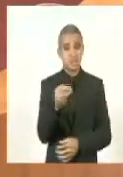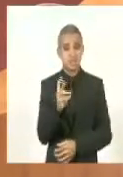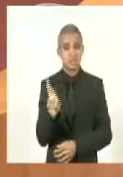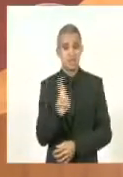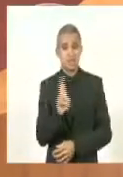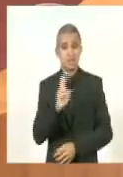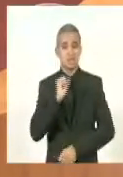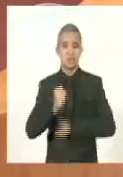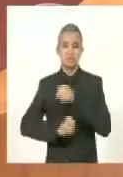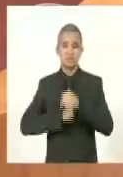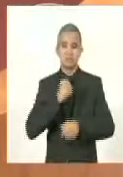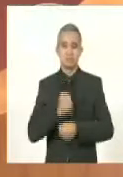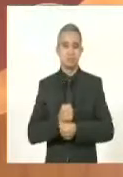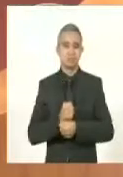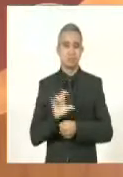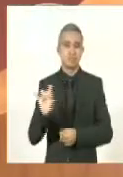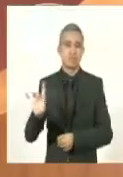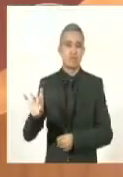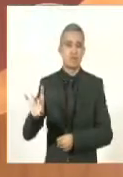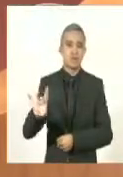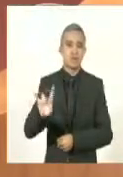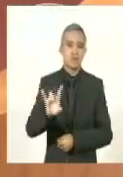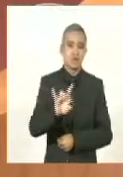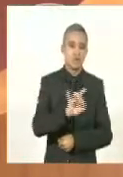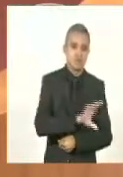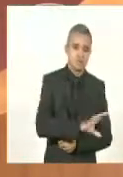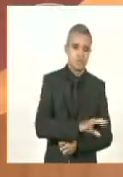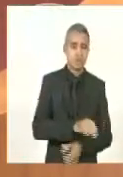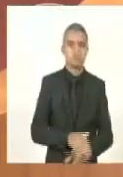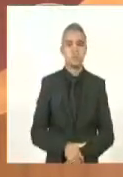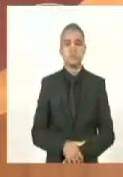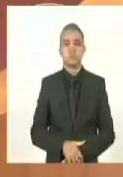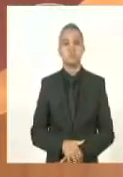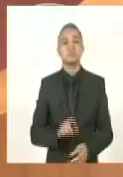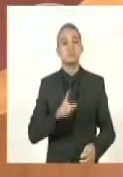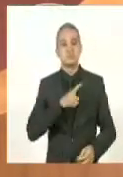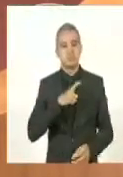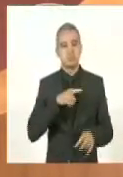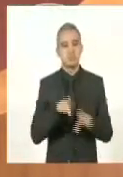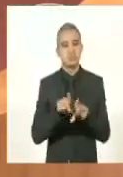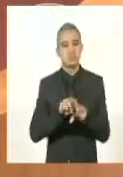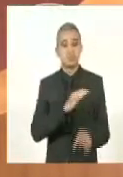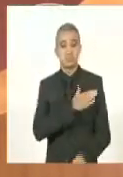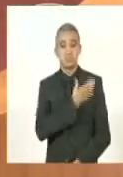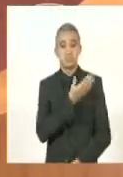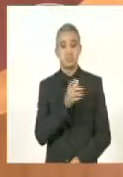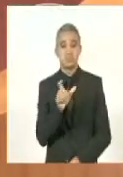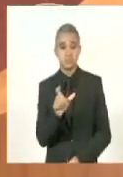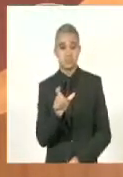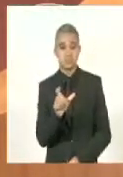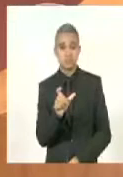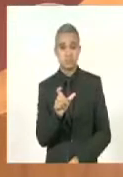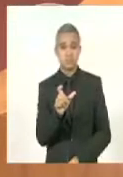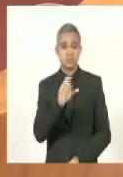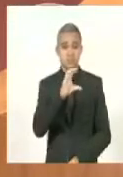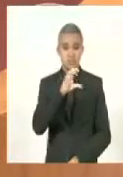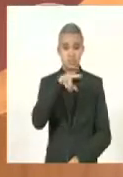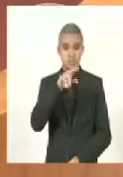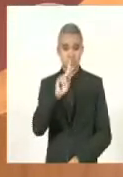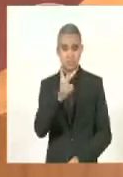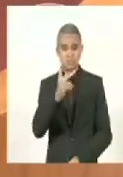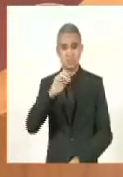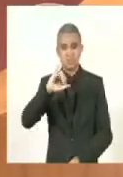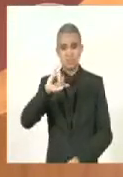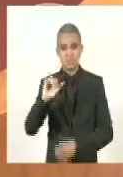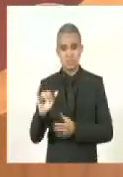um. CNH Jovem. Talvez o CNH Jovem, deputado Roberto, foi a única grande invenção, mas